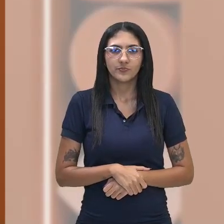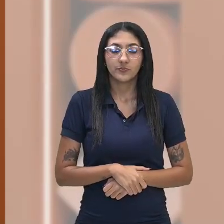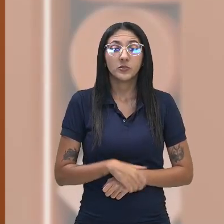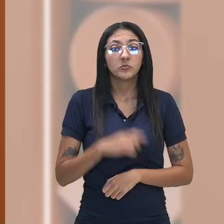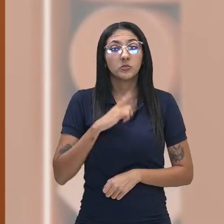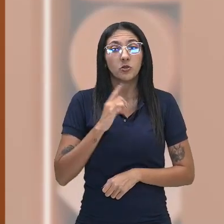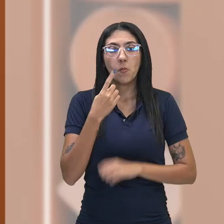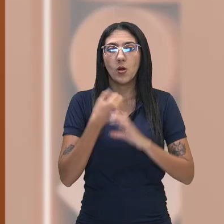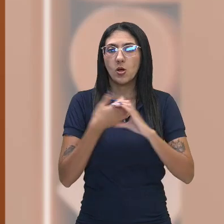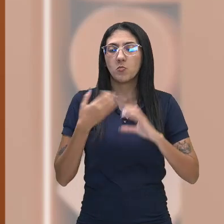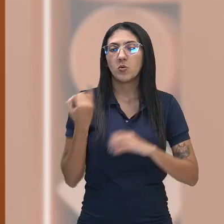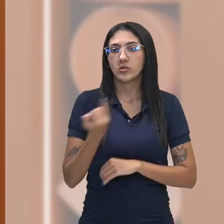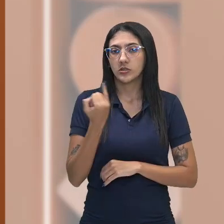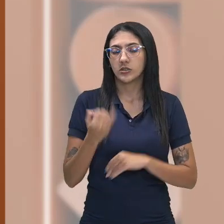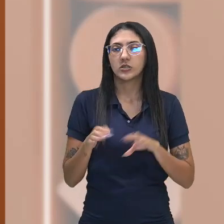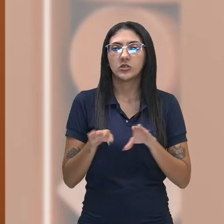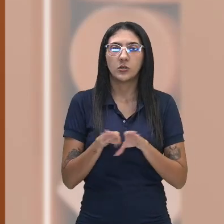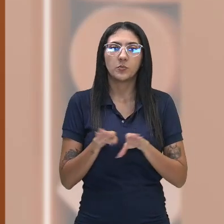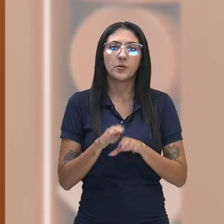por vezes,